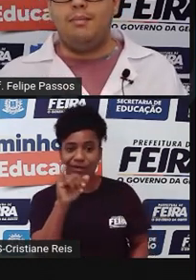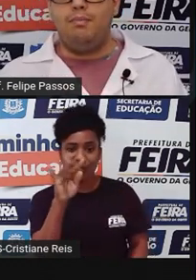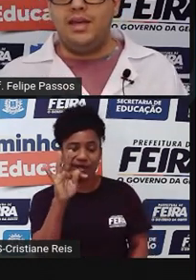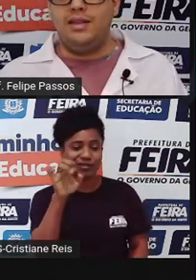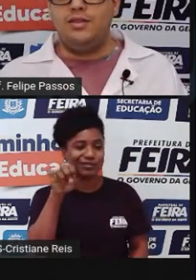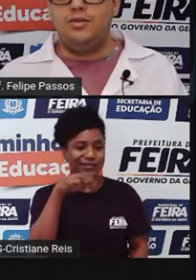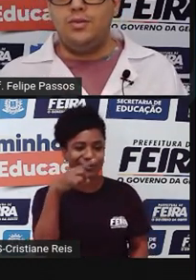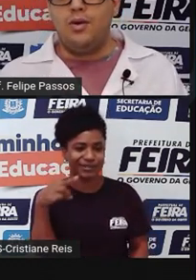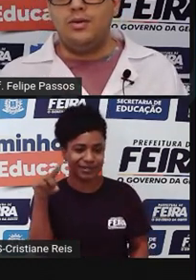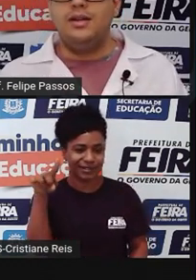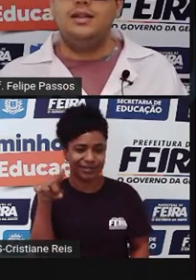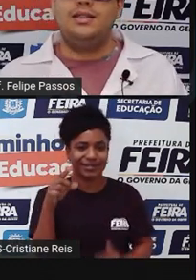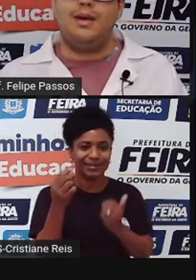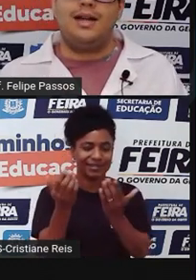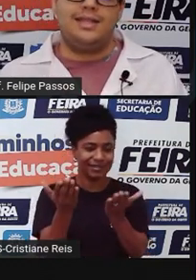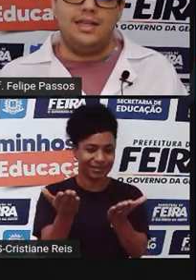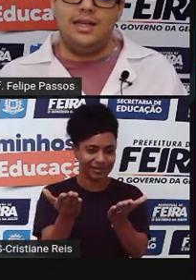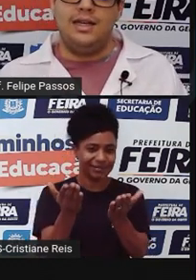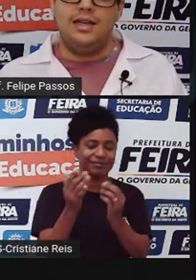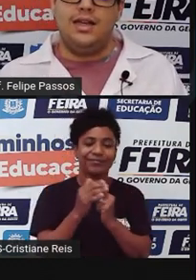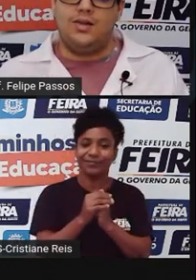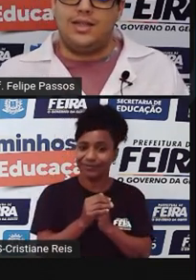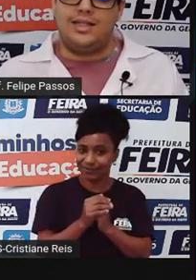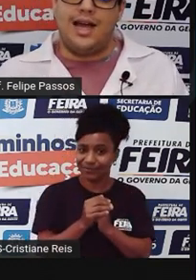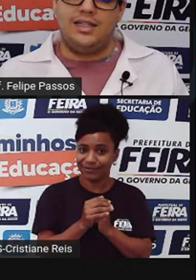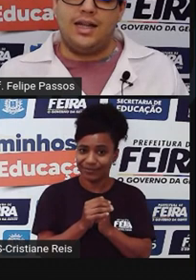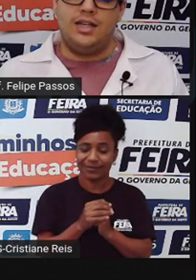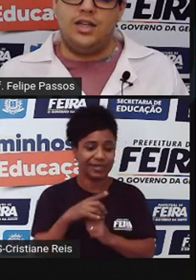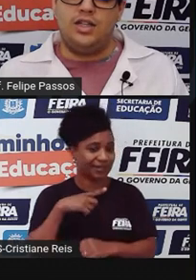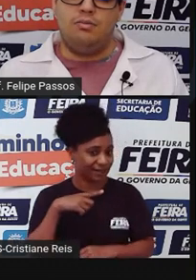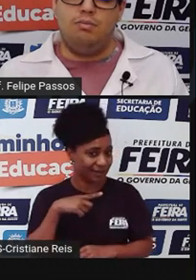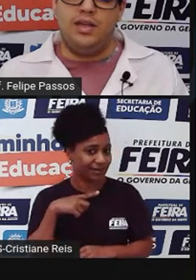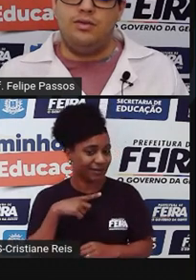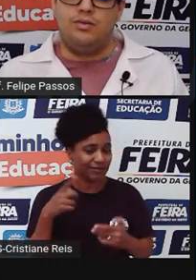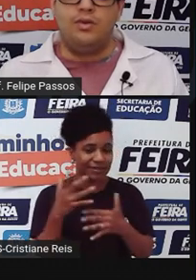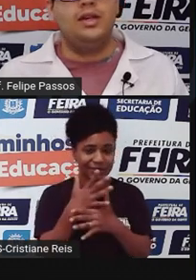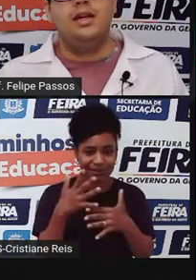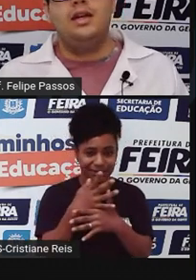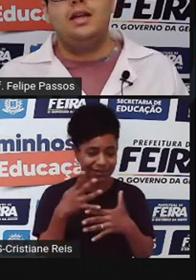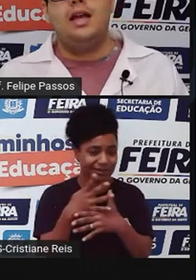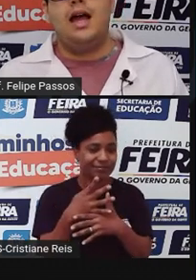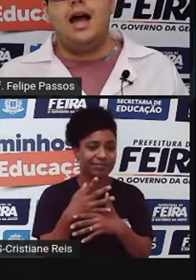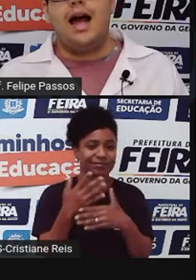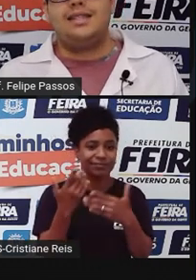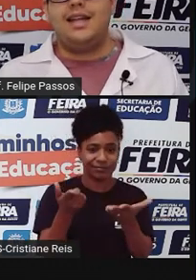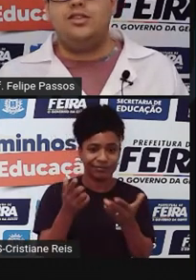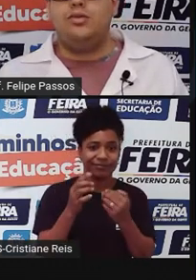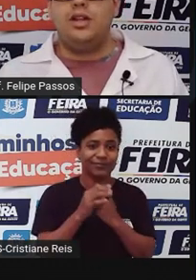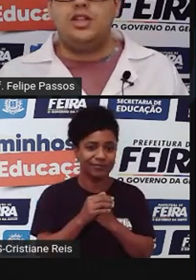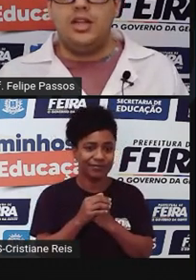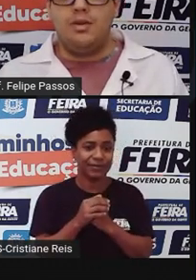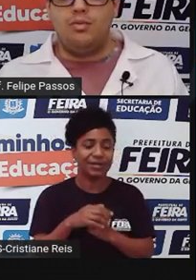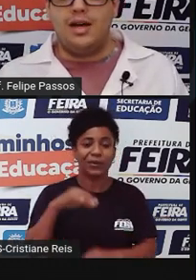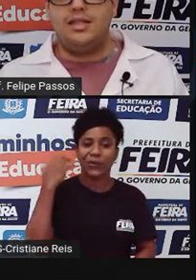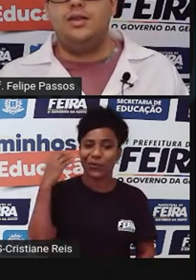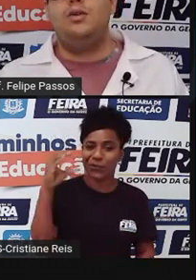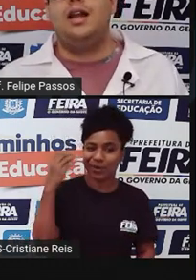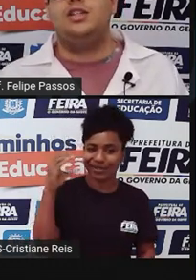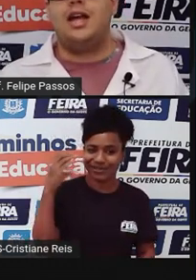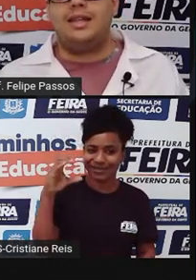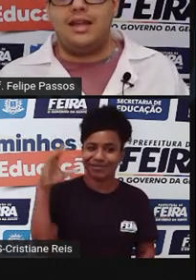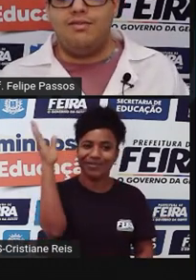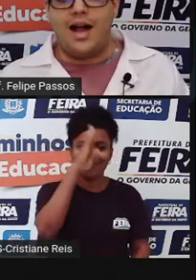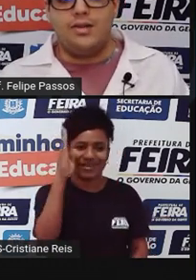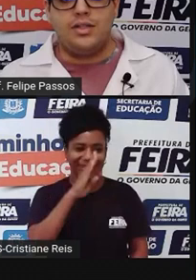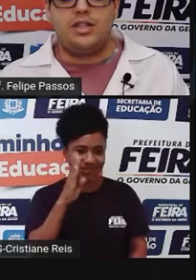chamada Bean João Smart City então a cidade inteligente bem do um a cidade de Curitiba no